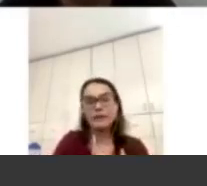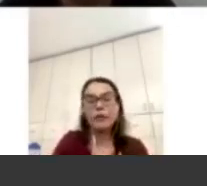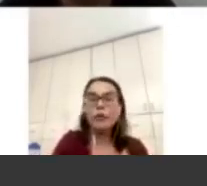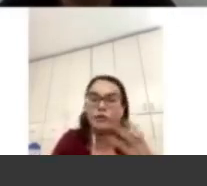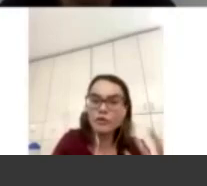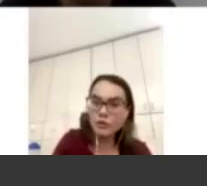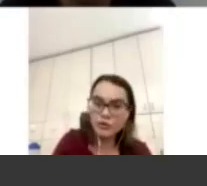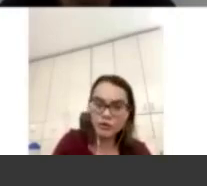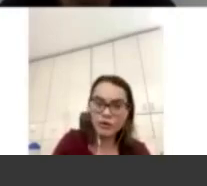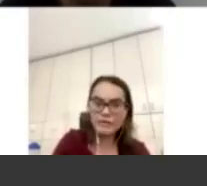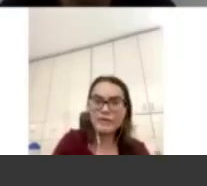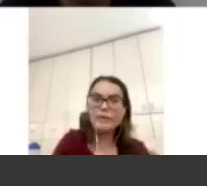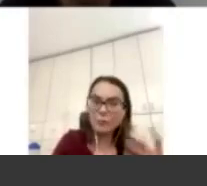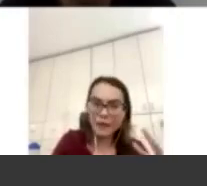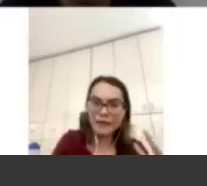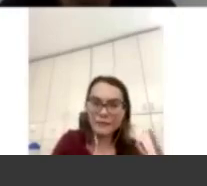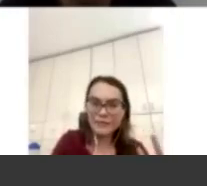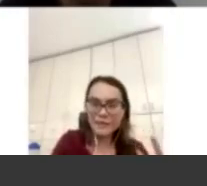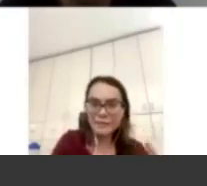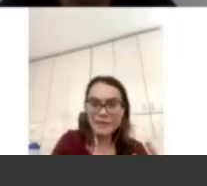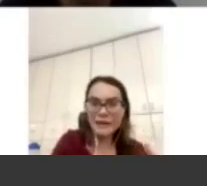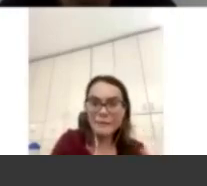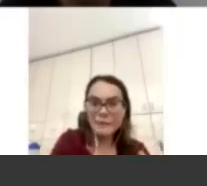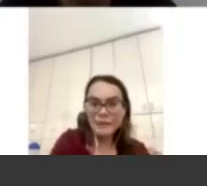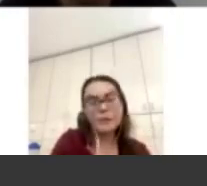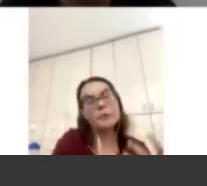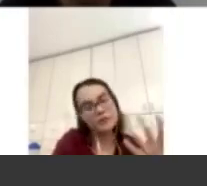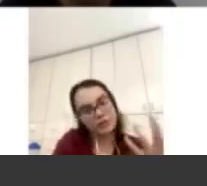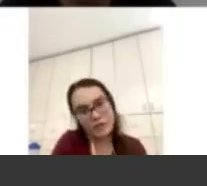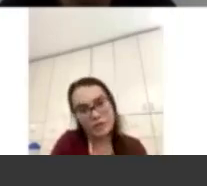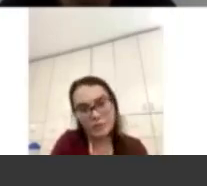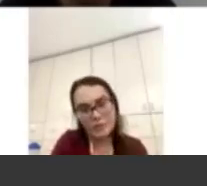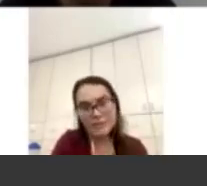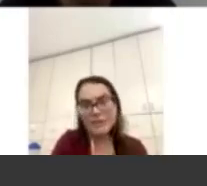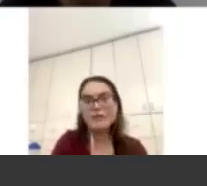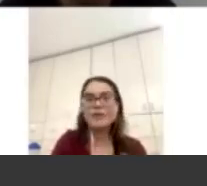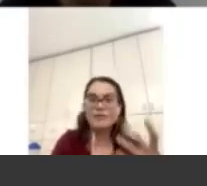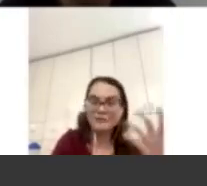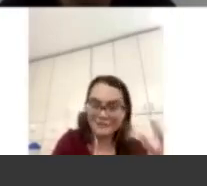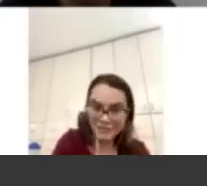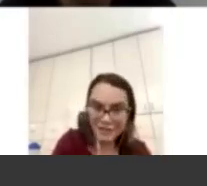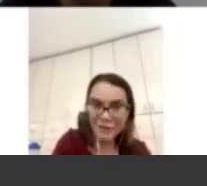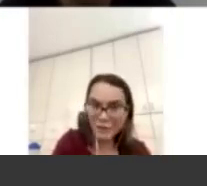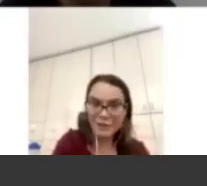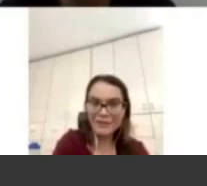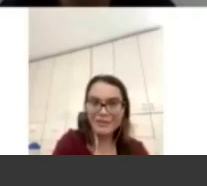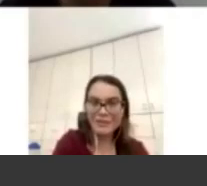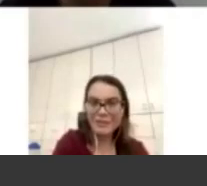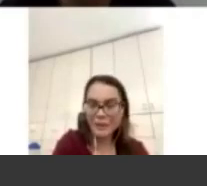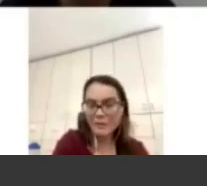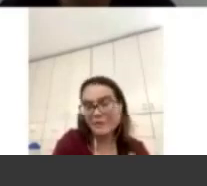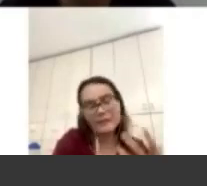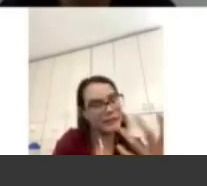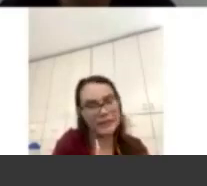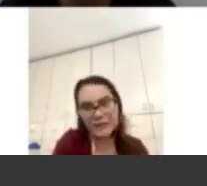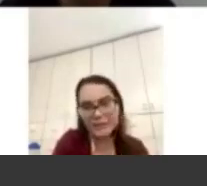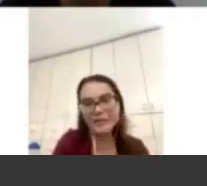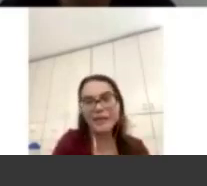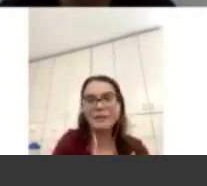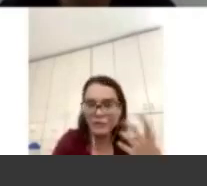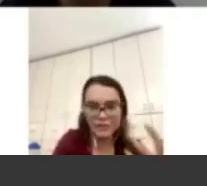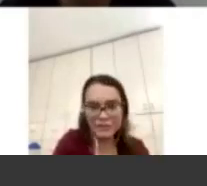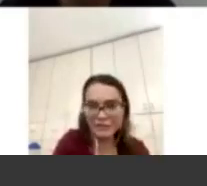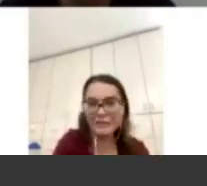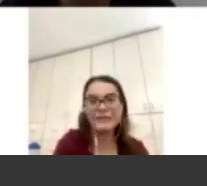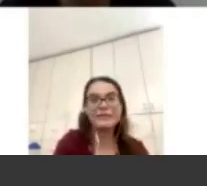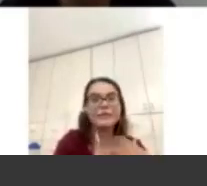paciente vai ter outras condições que o PAC vai fazer ele pensar. Então, eu posso estar diante de um paciente que chegou com a queixa de desmaio, mas na verdade ele